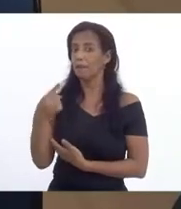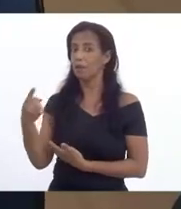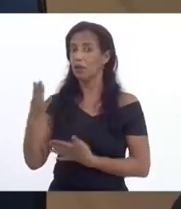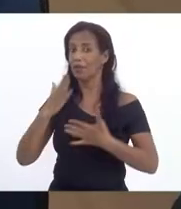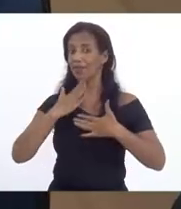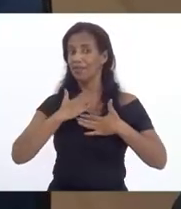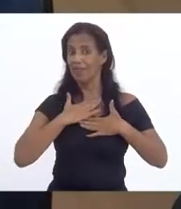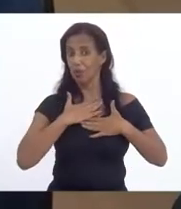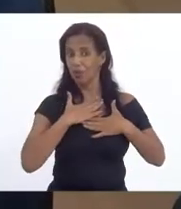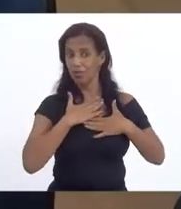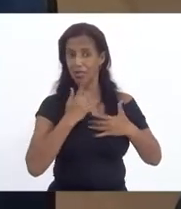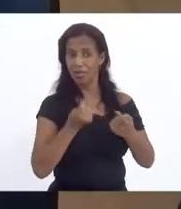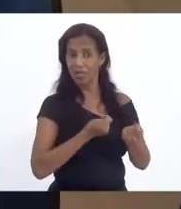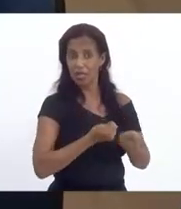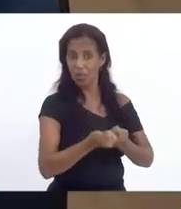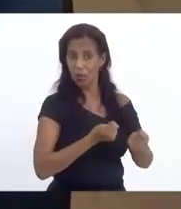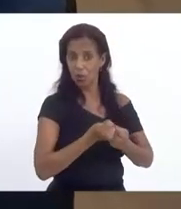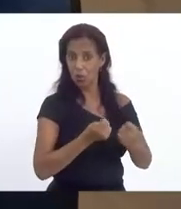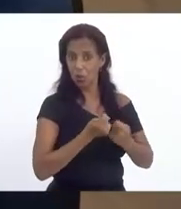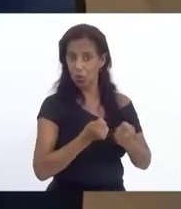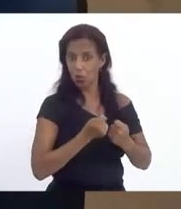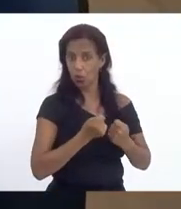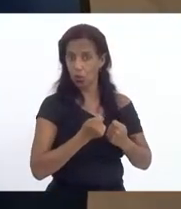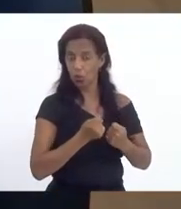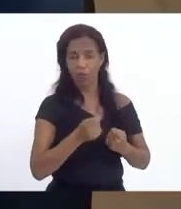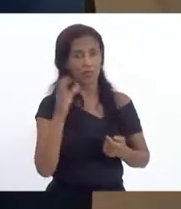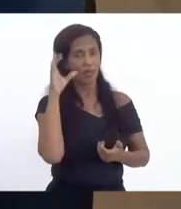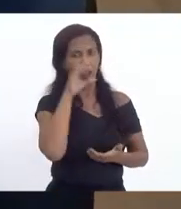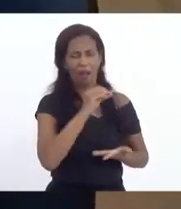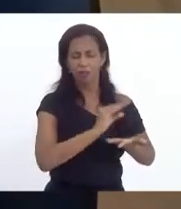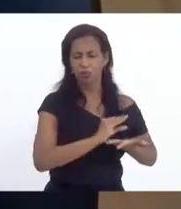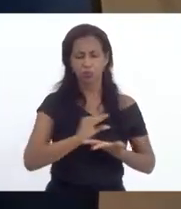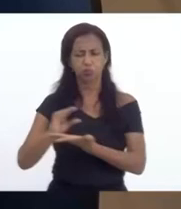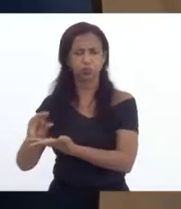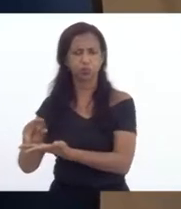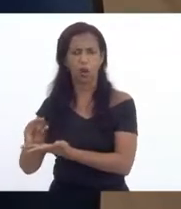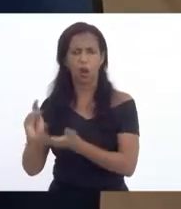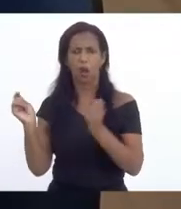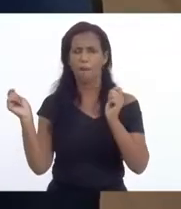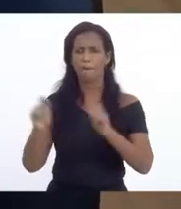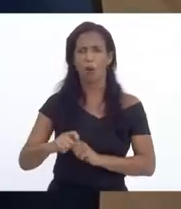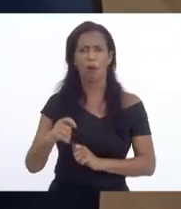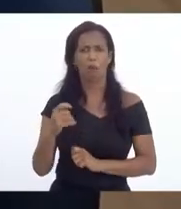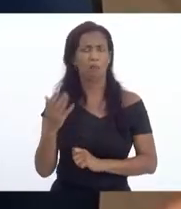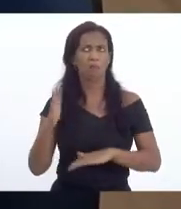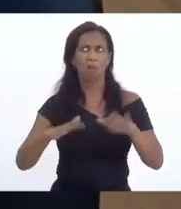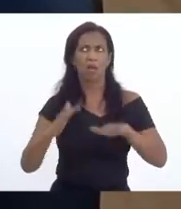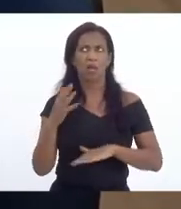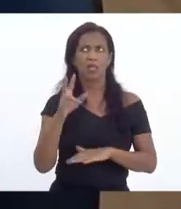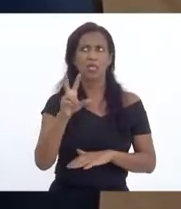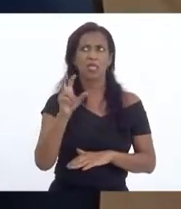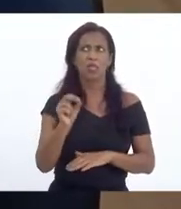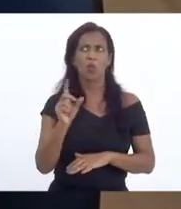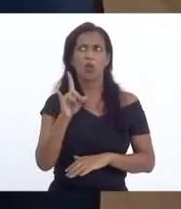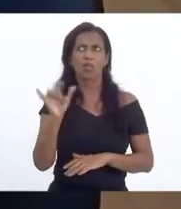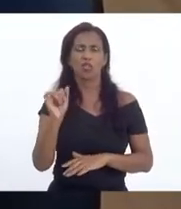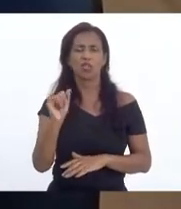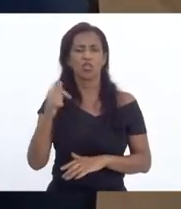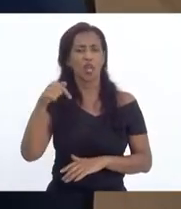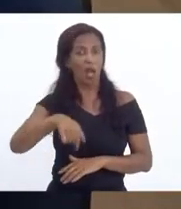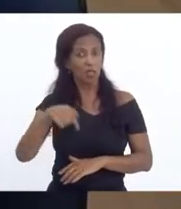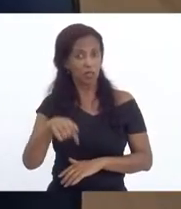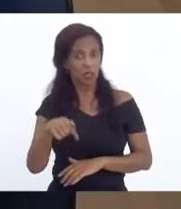nossa economia, e isso pode sair muito rápido, isso pode sair mais 40, 50 dias, no máximo, ainda